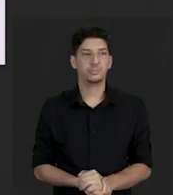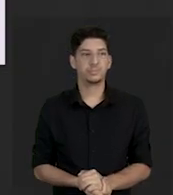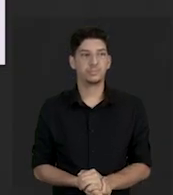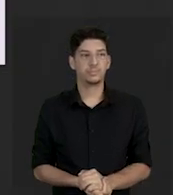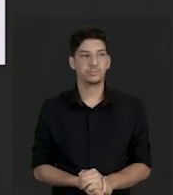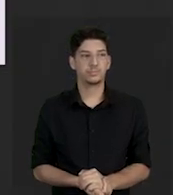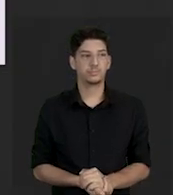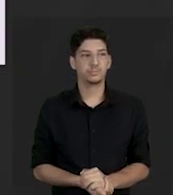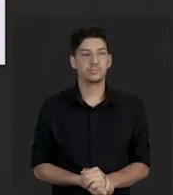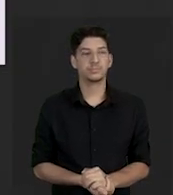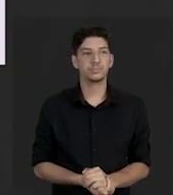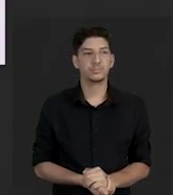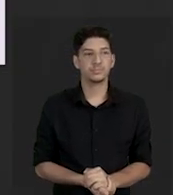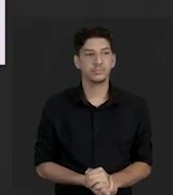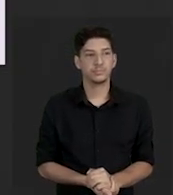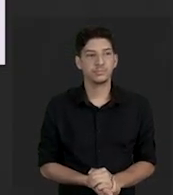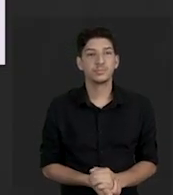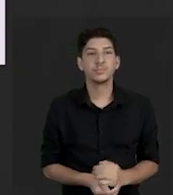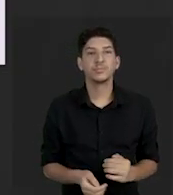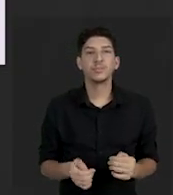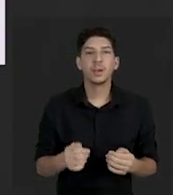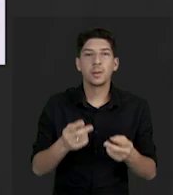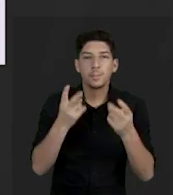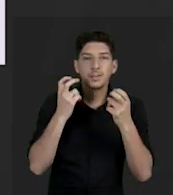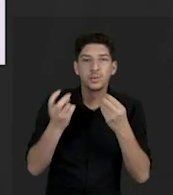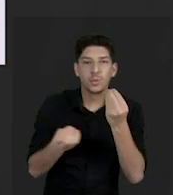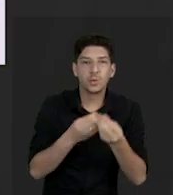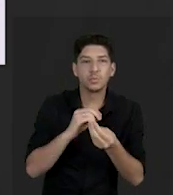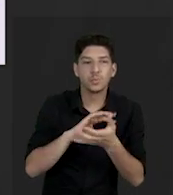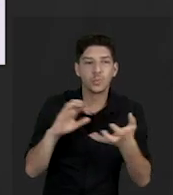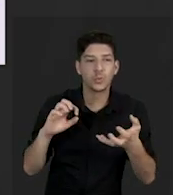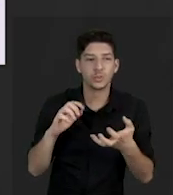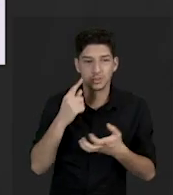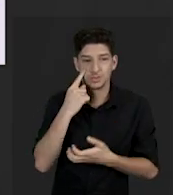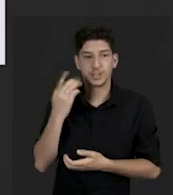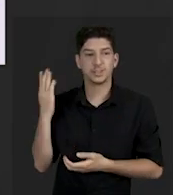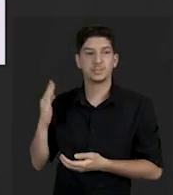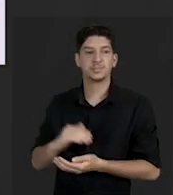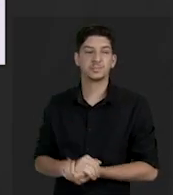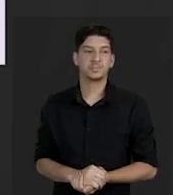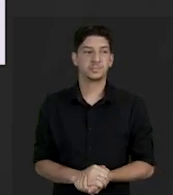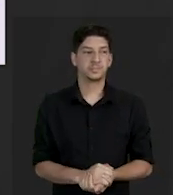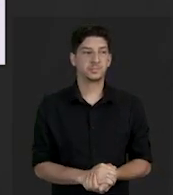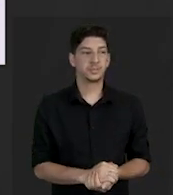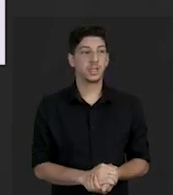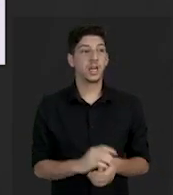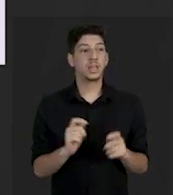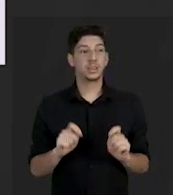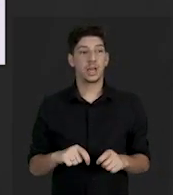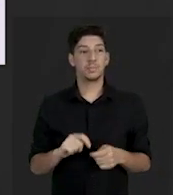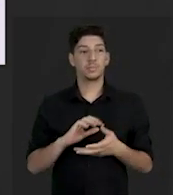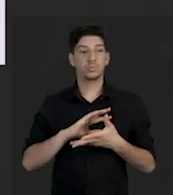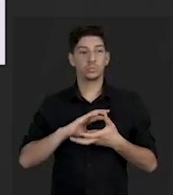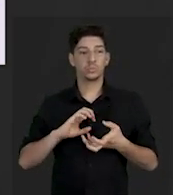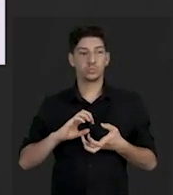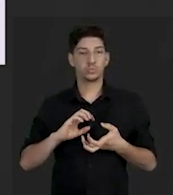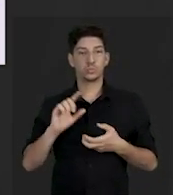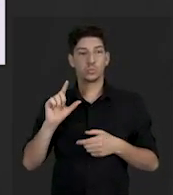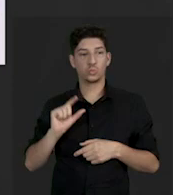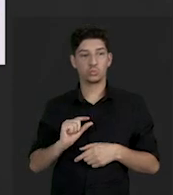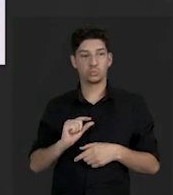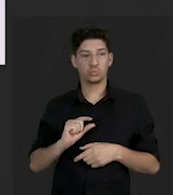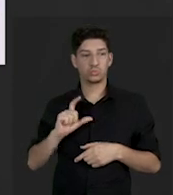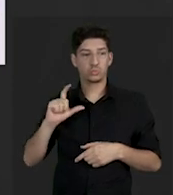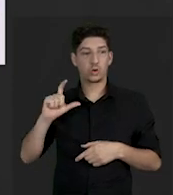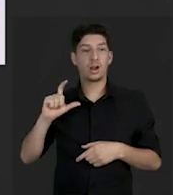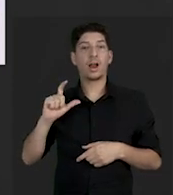Então, olha como a musculatura da íris funciona. Então, nós temos uma parte da musculatura que pode se contrair e uma parte que